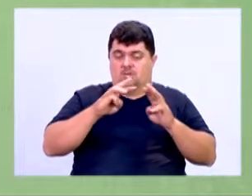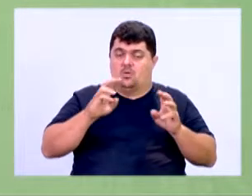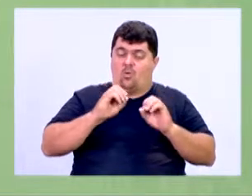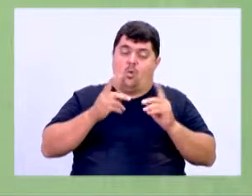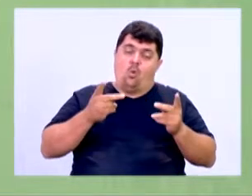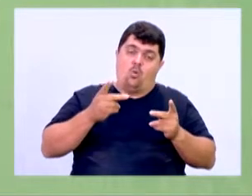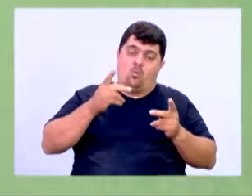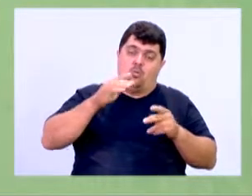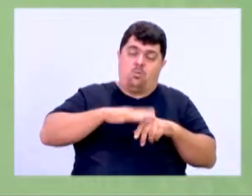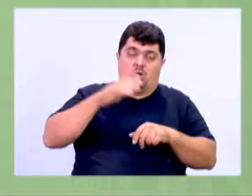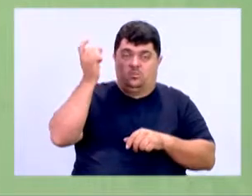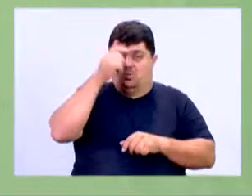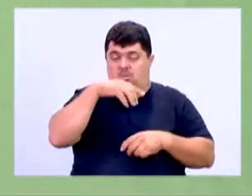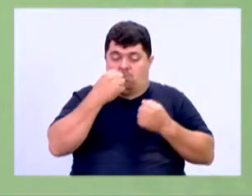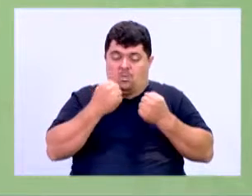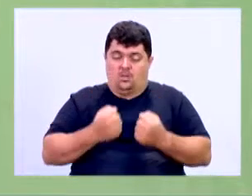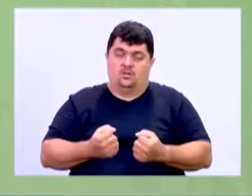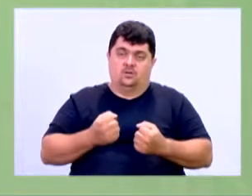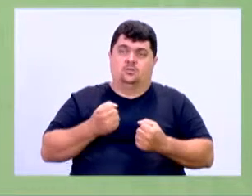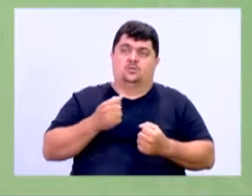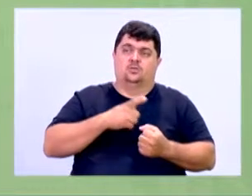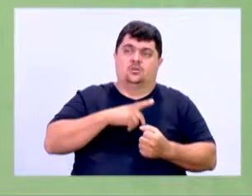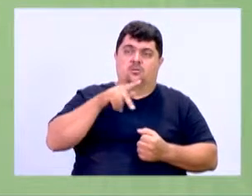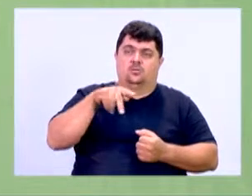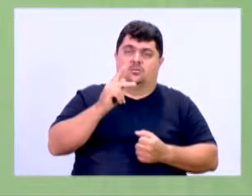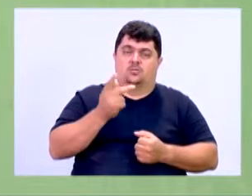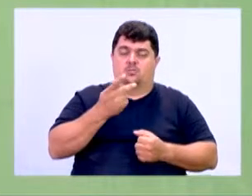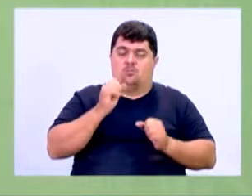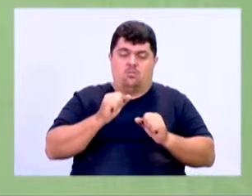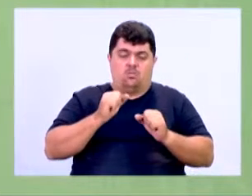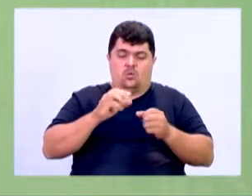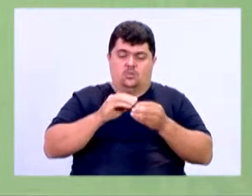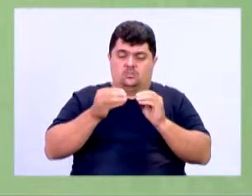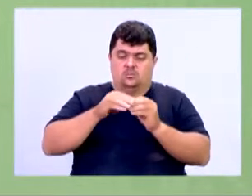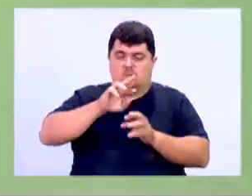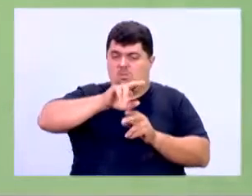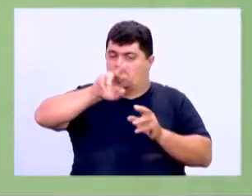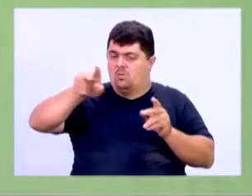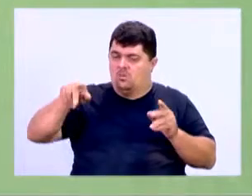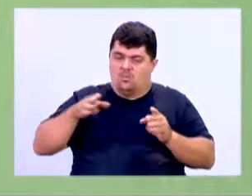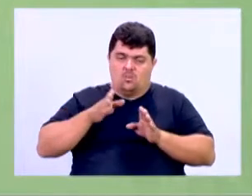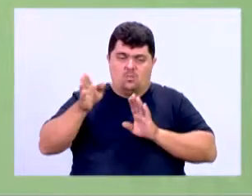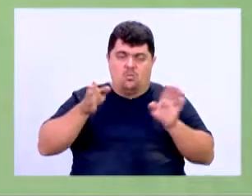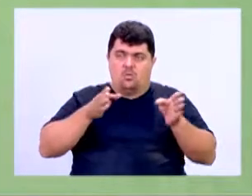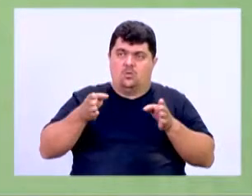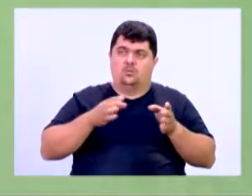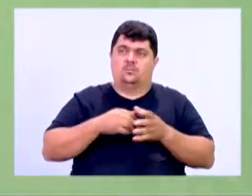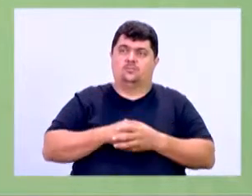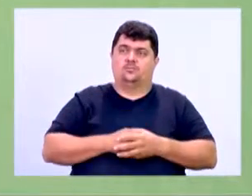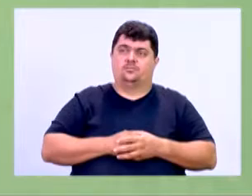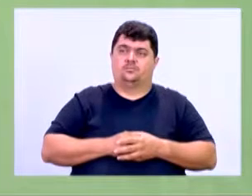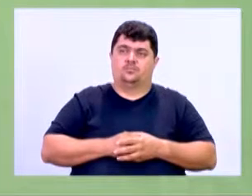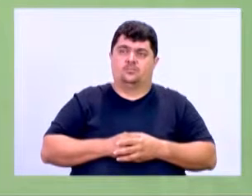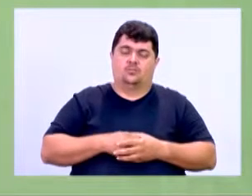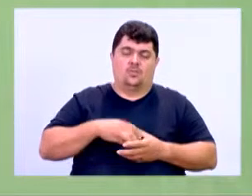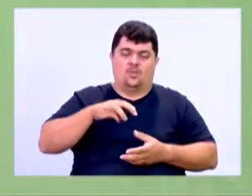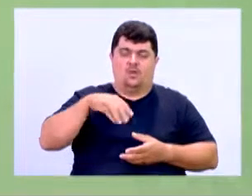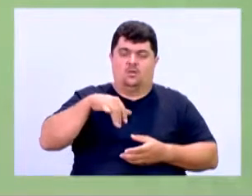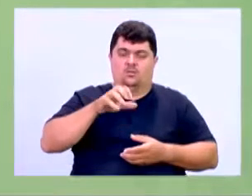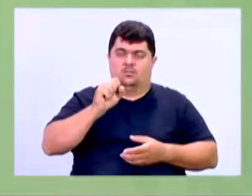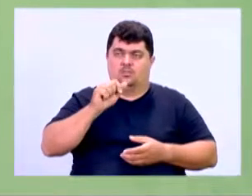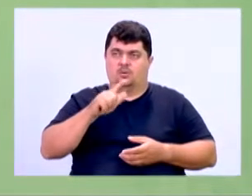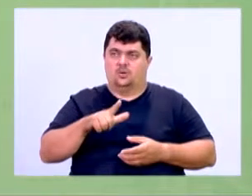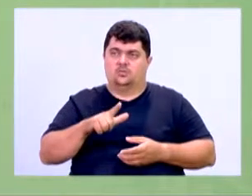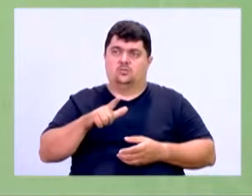complexo, como uma loja virtual. Com o PHP, podemos acessar diversos bancos de dados, como o gerenciador que a gente vai utilizar, o